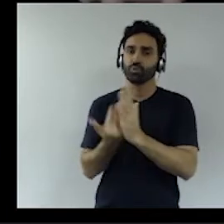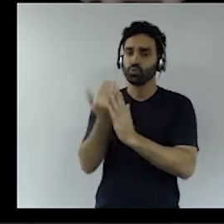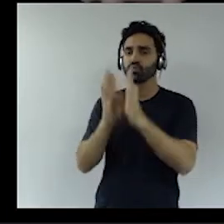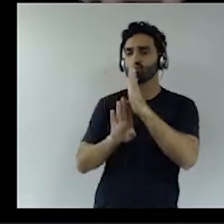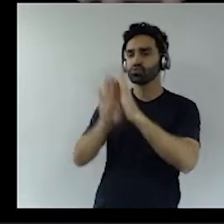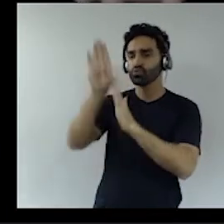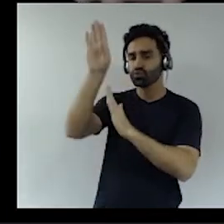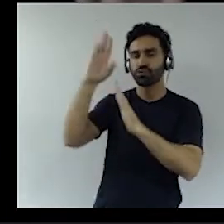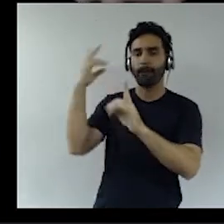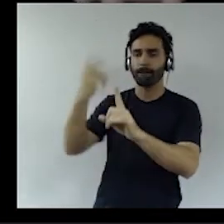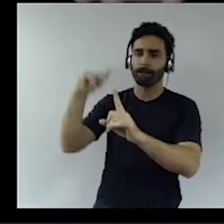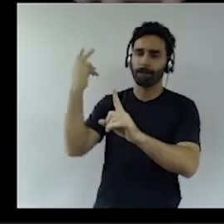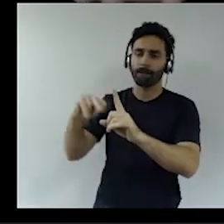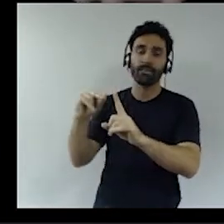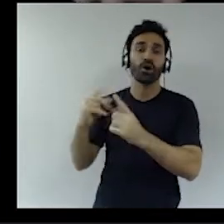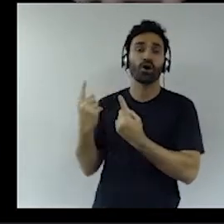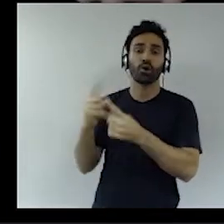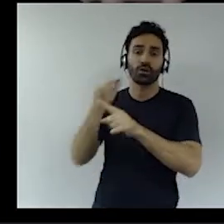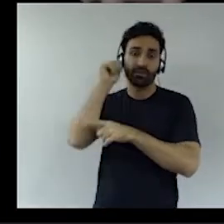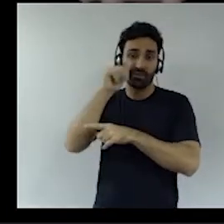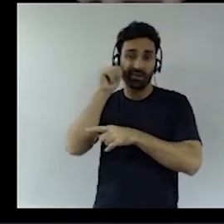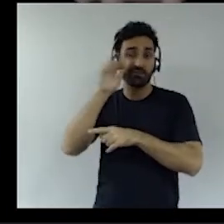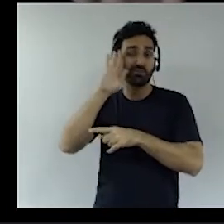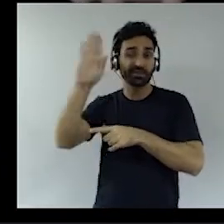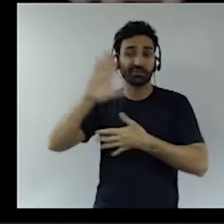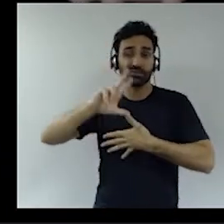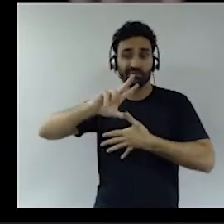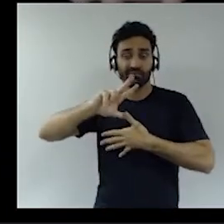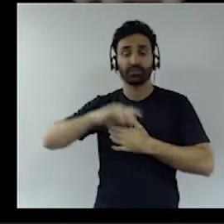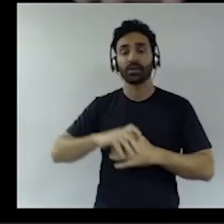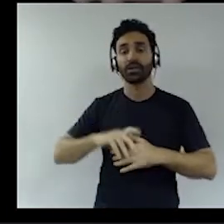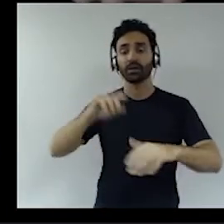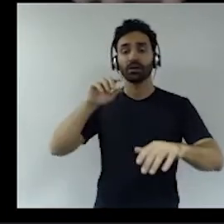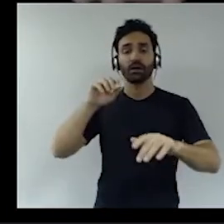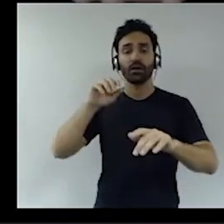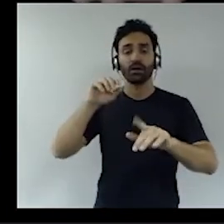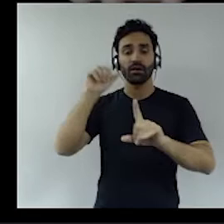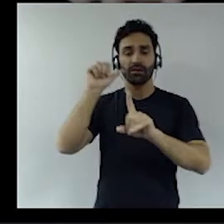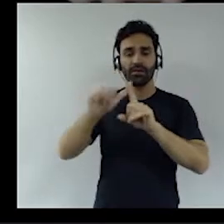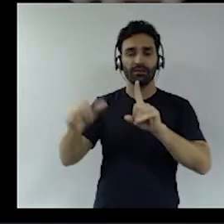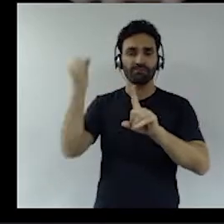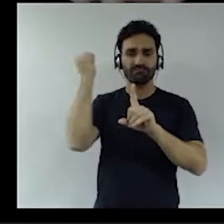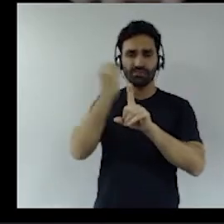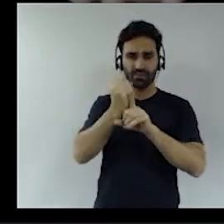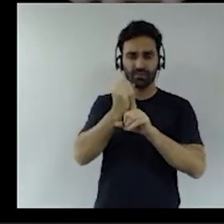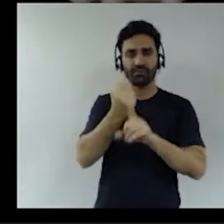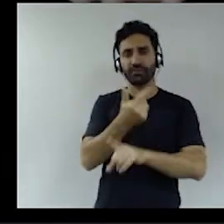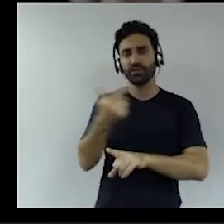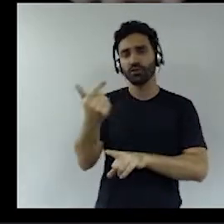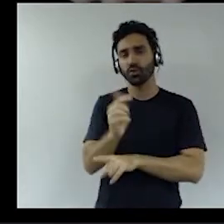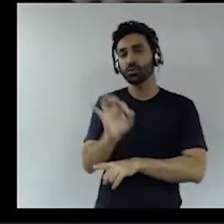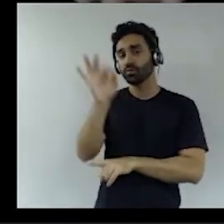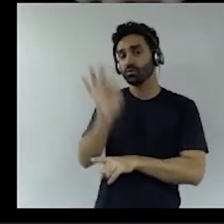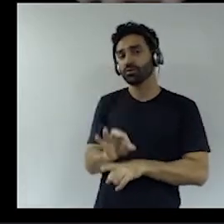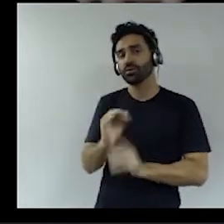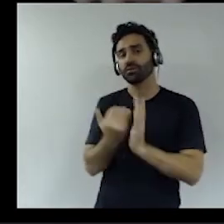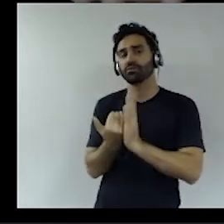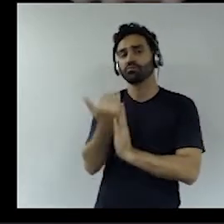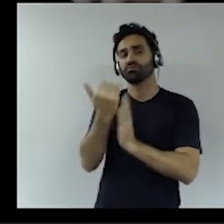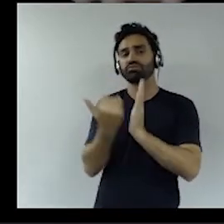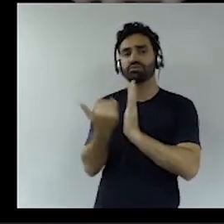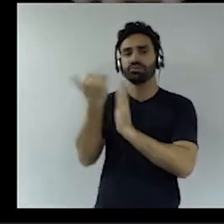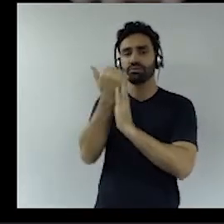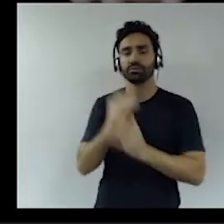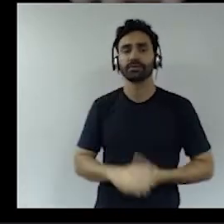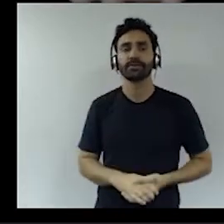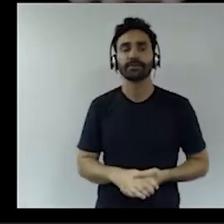significativamente, particularmente na América Latina. Feminicídio no Brasil aumentou em 22% desde o início da